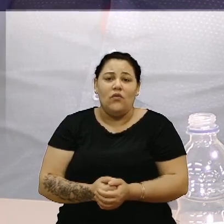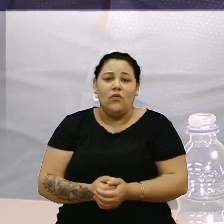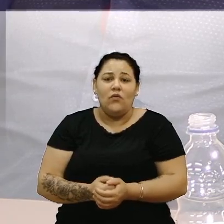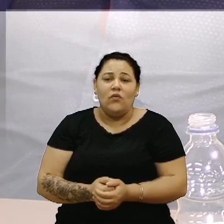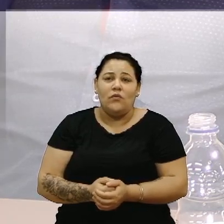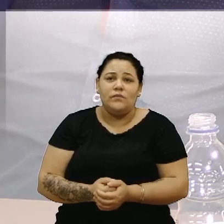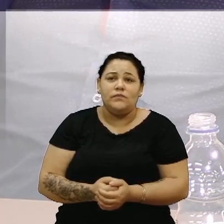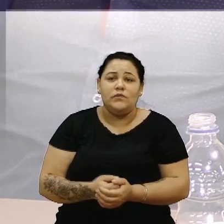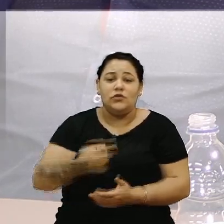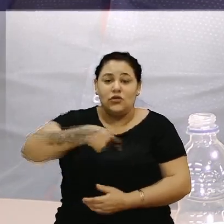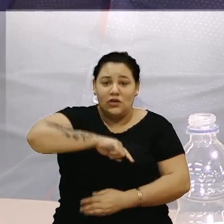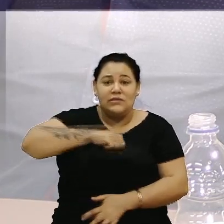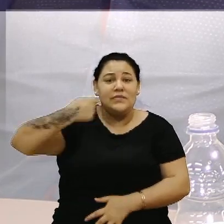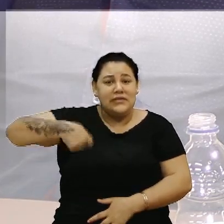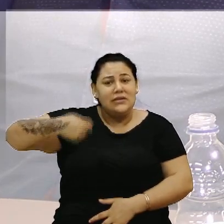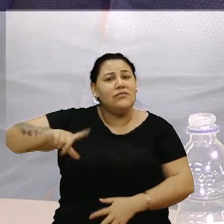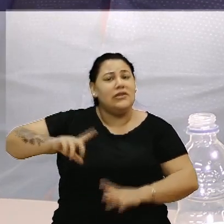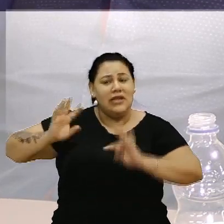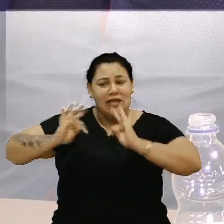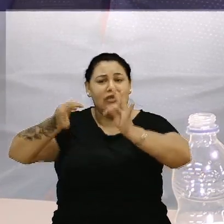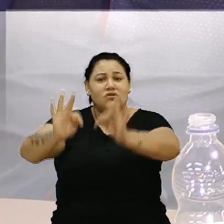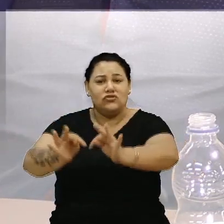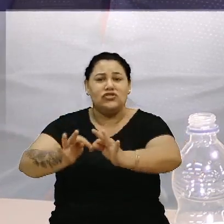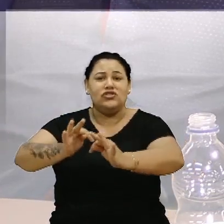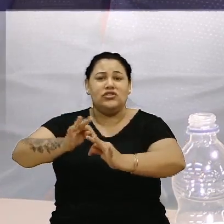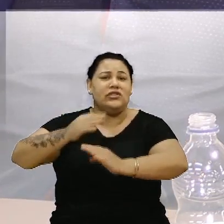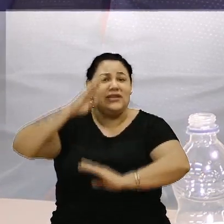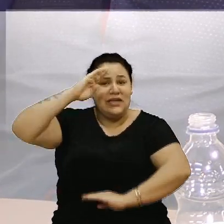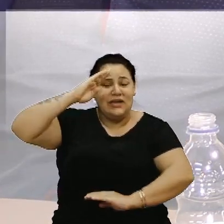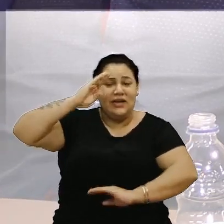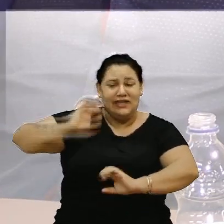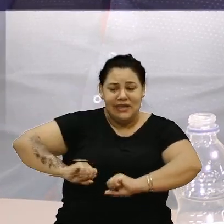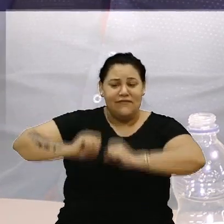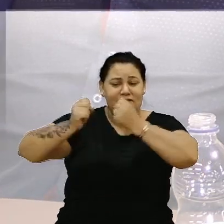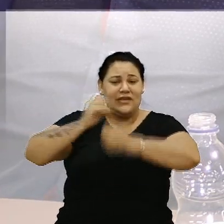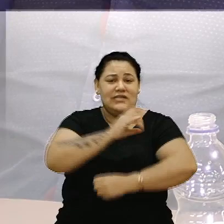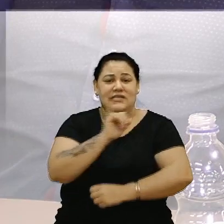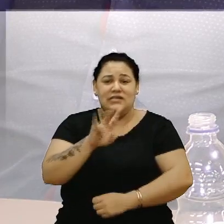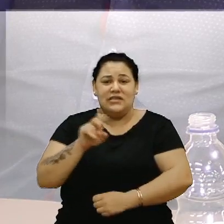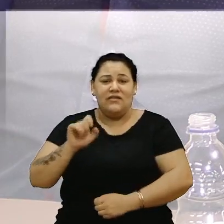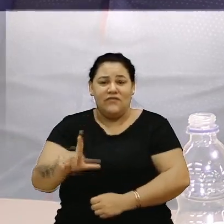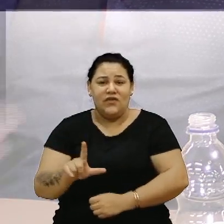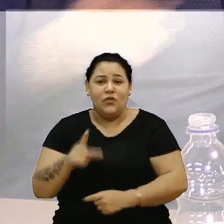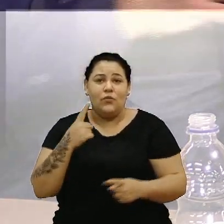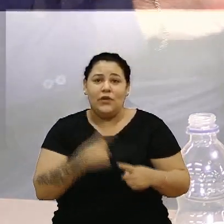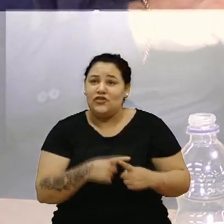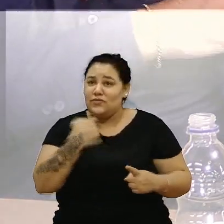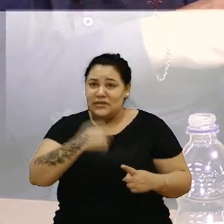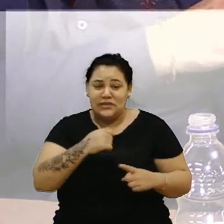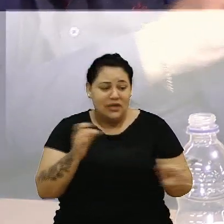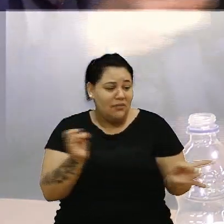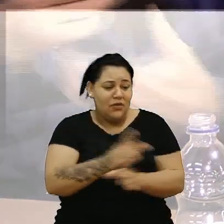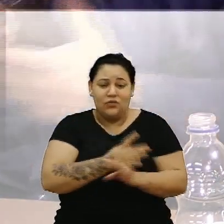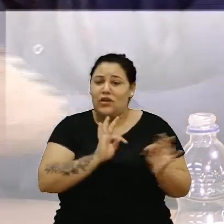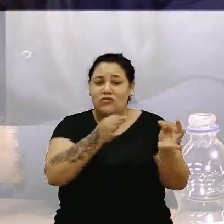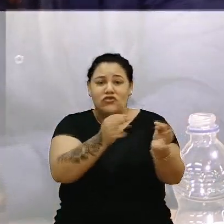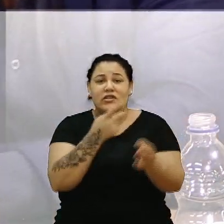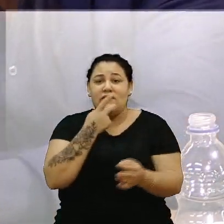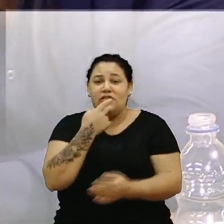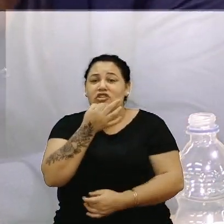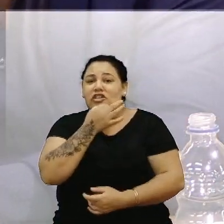que nos equipar a Defesa Civil, nos equipar com tecnologia, porque nós estamos analógico ainda. E nós estamos falando de Caxias do